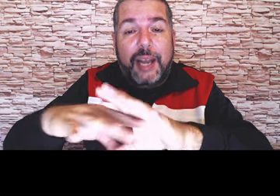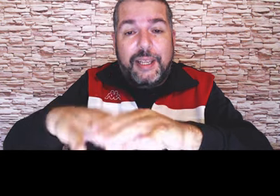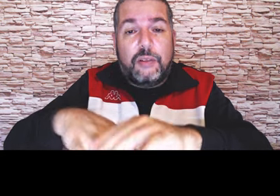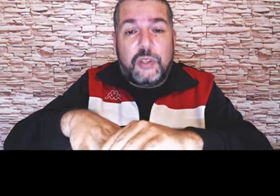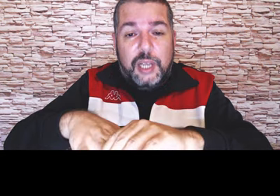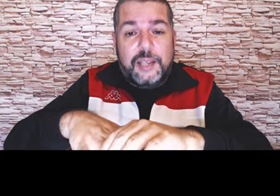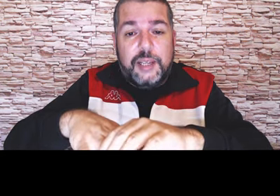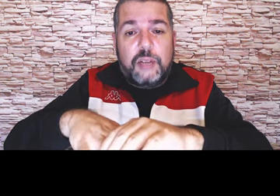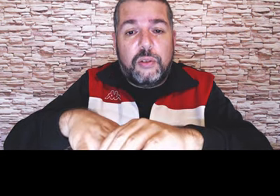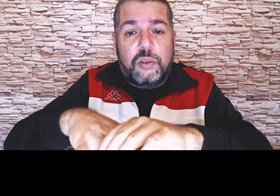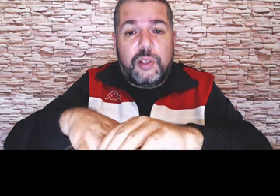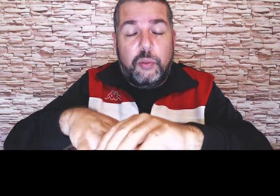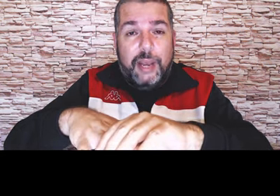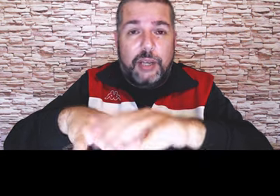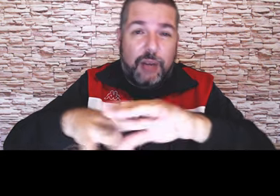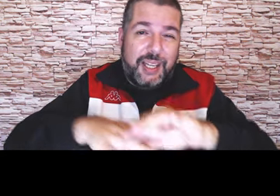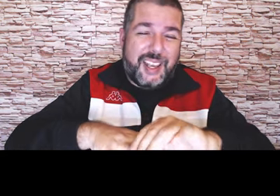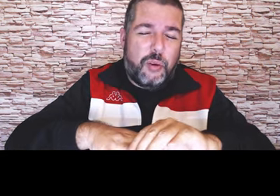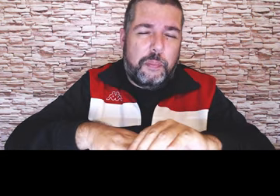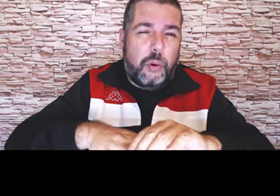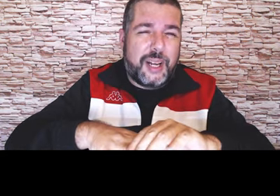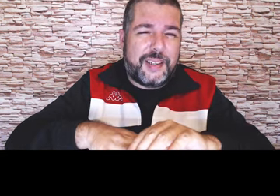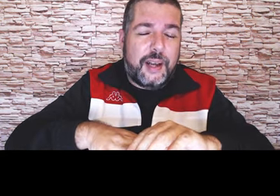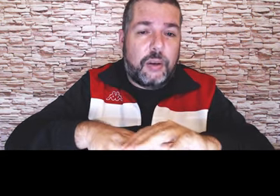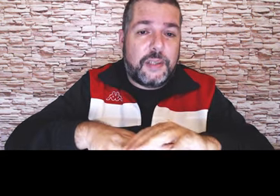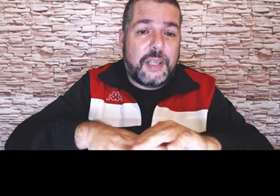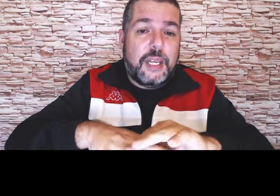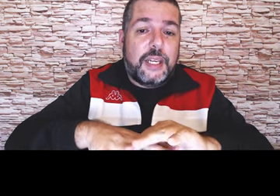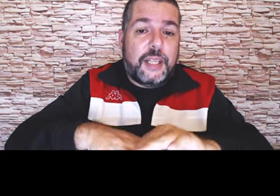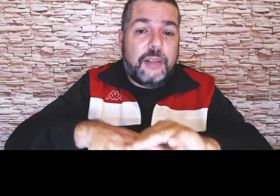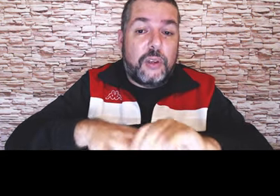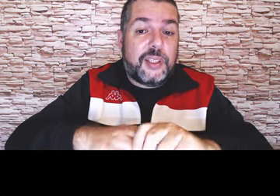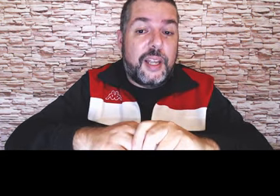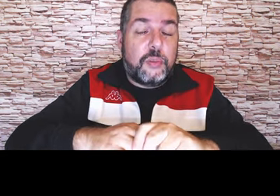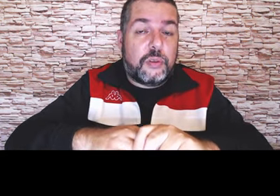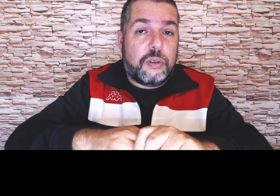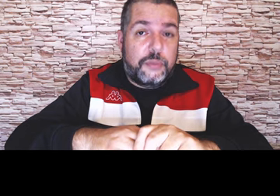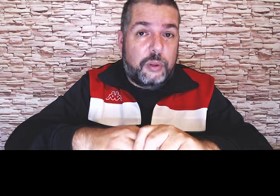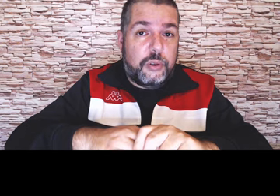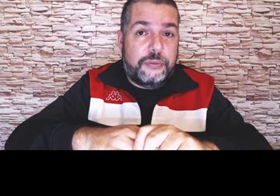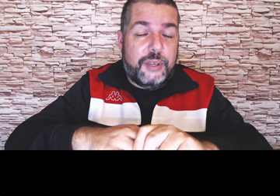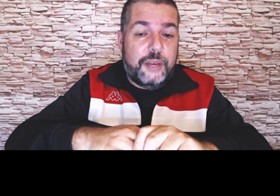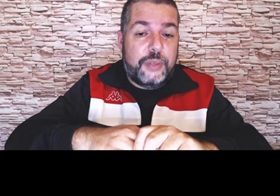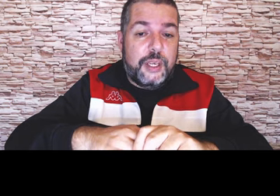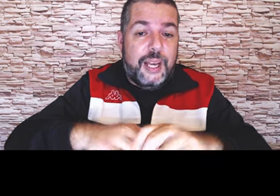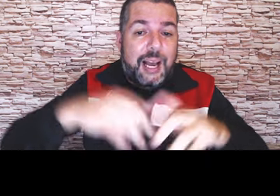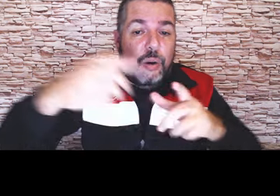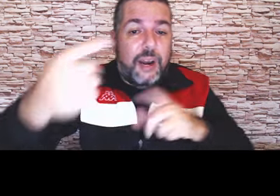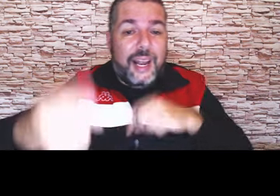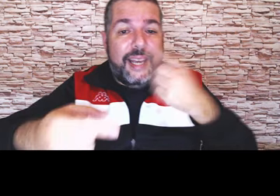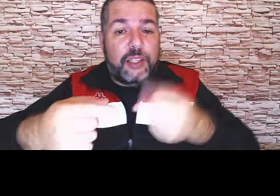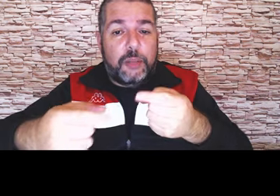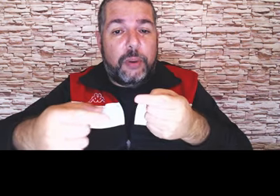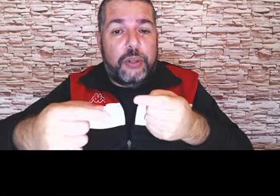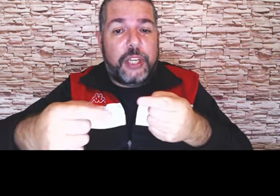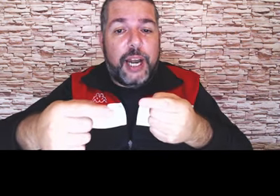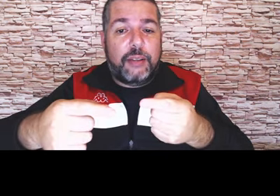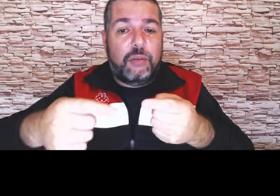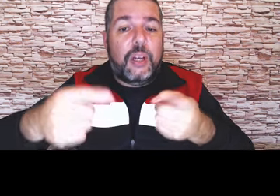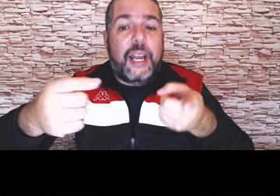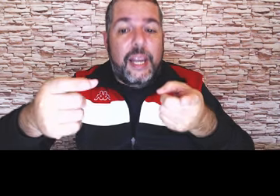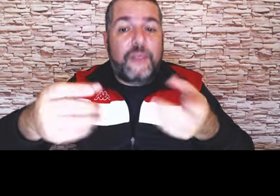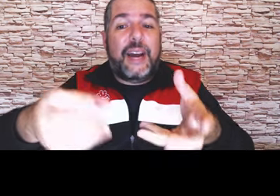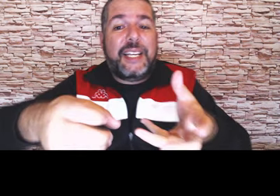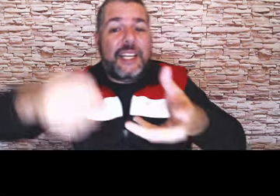que ainda nos 3 anos do ensino médio, ainda que com poucas aulas, né, nós temos filosofia. Agora, este